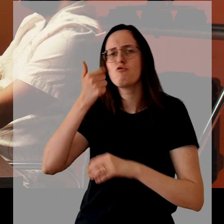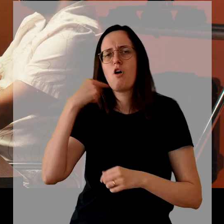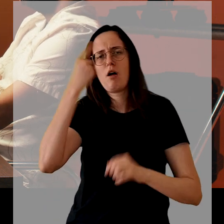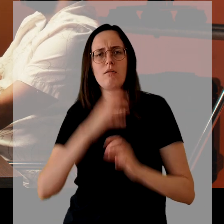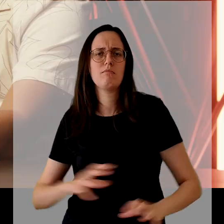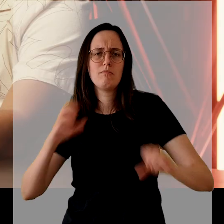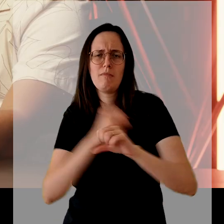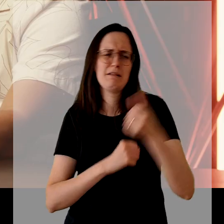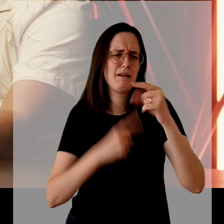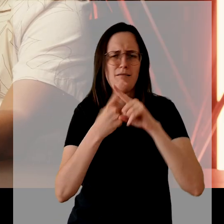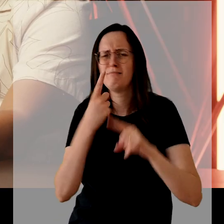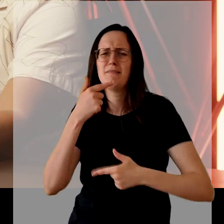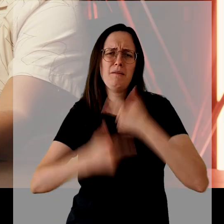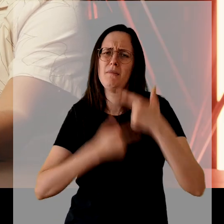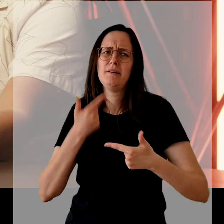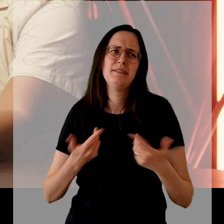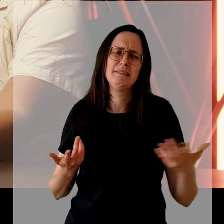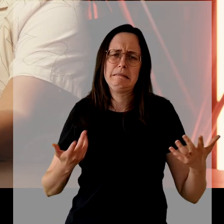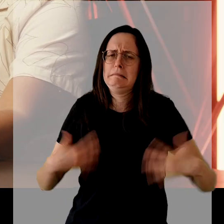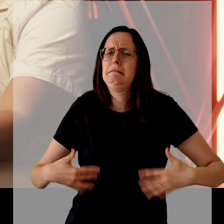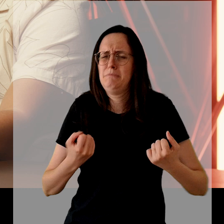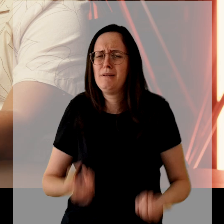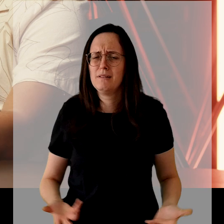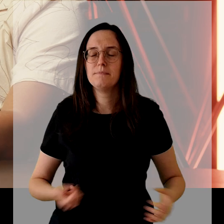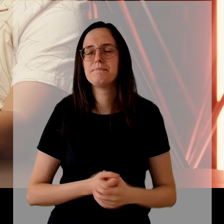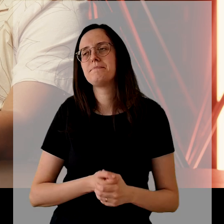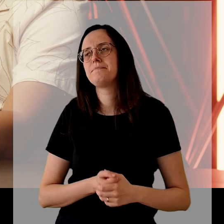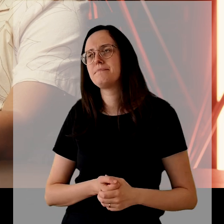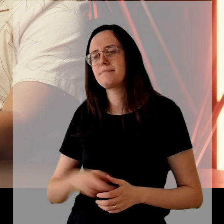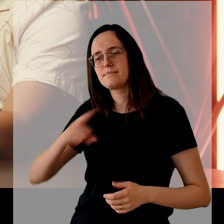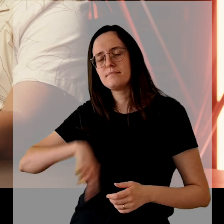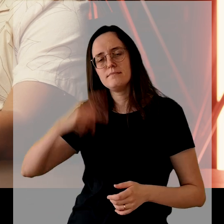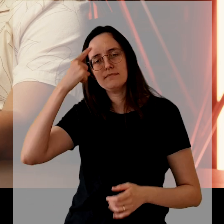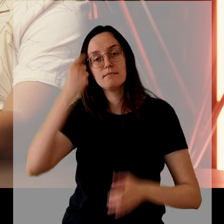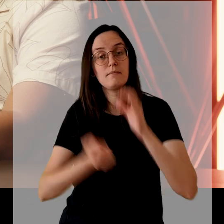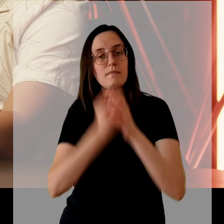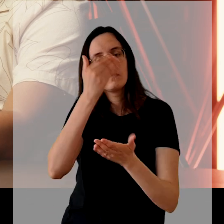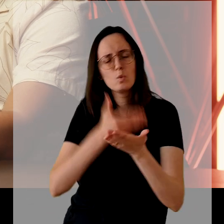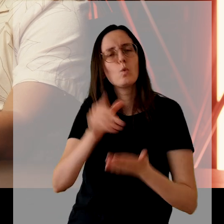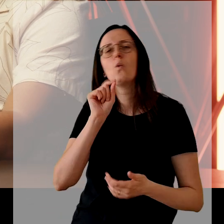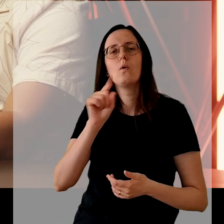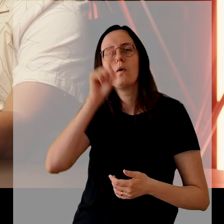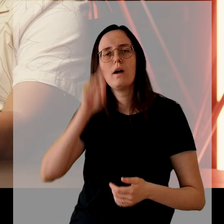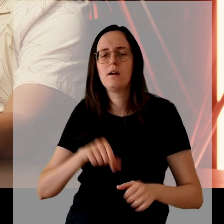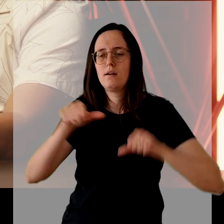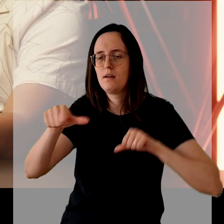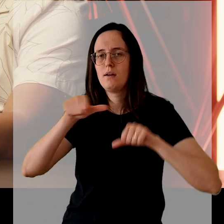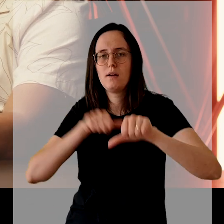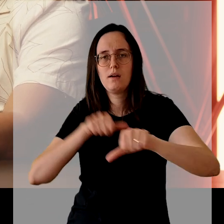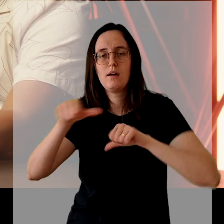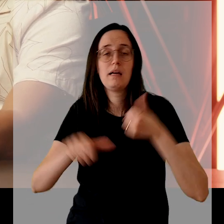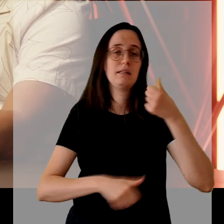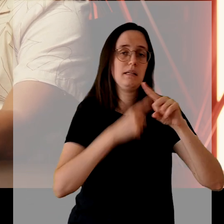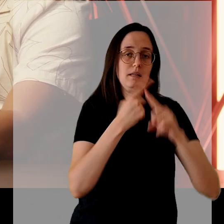horas por dia, 6:1. É um regime de trabalho meio insano. Então, a gente criou inicialmente um revezamento,